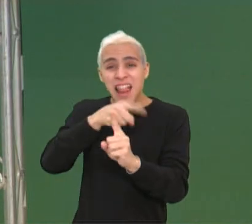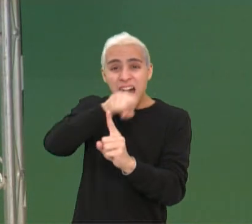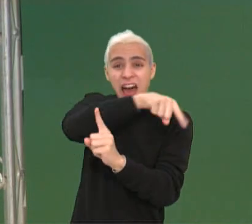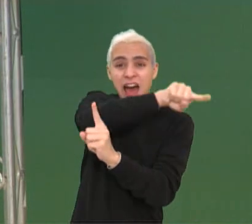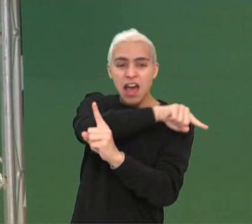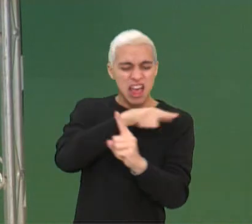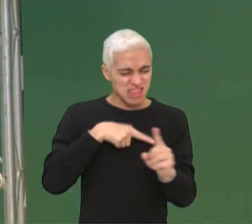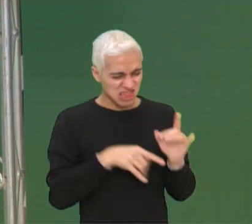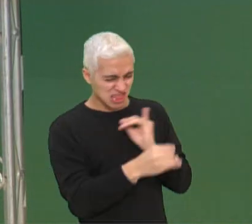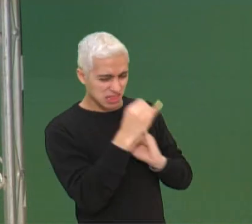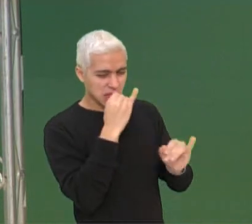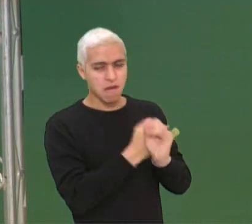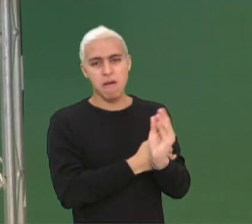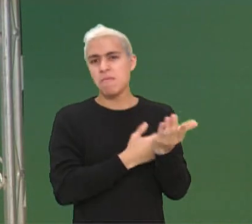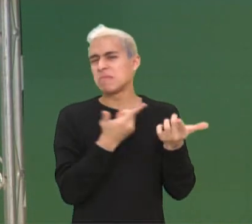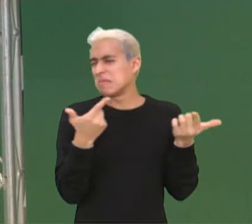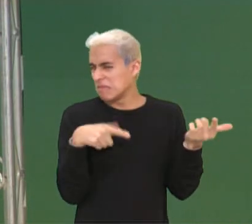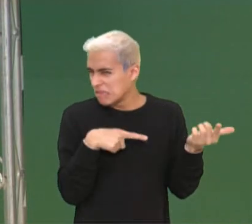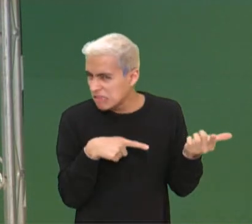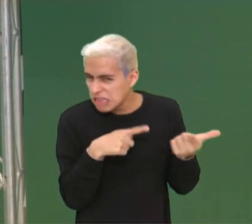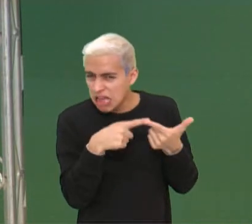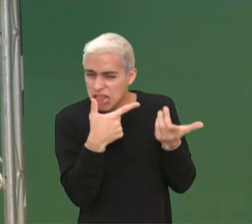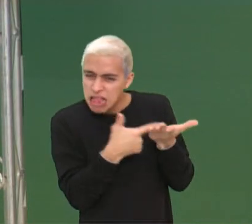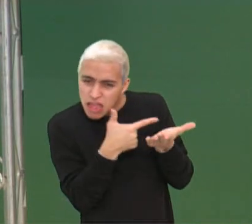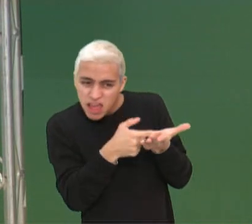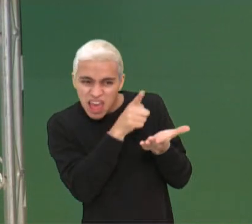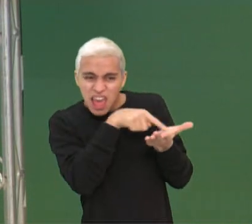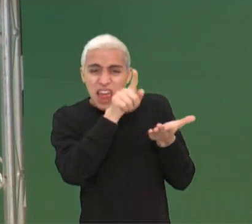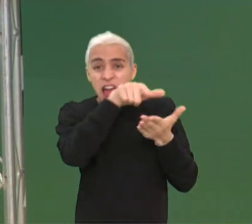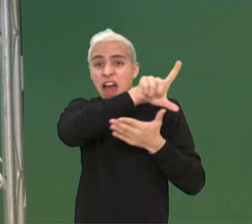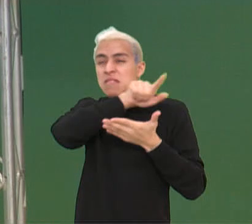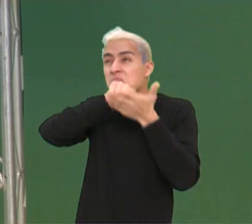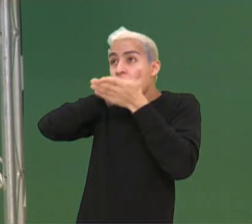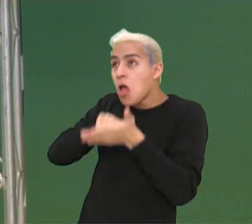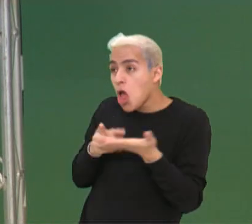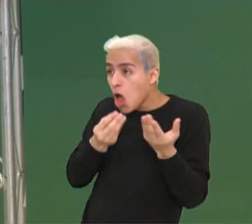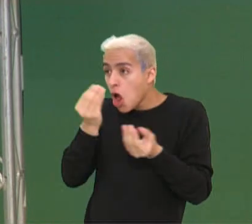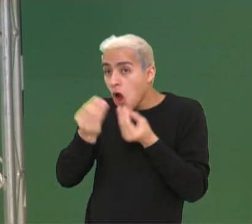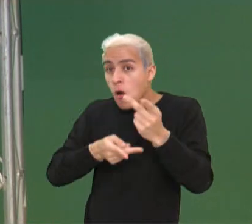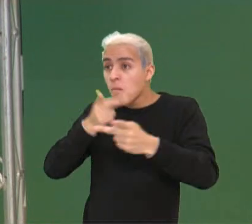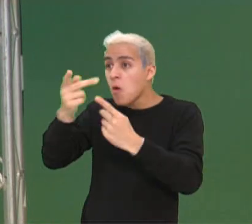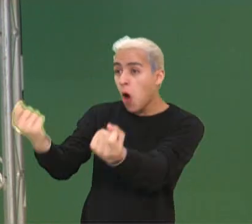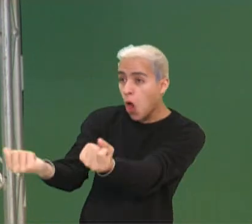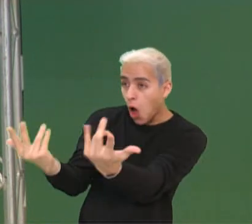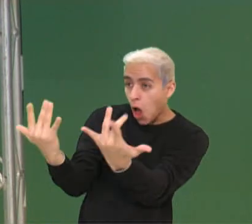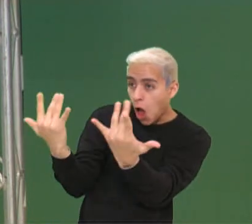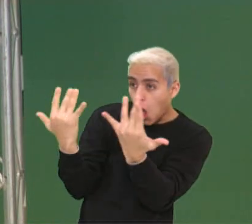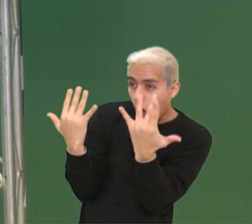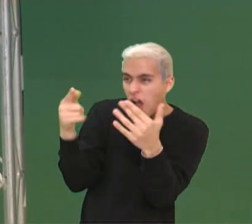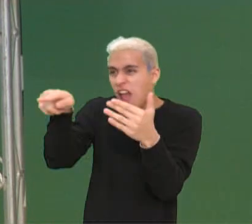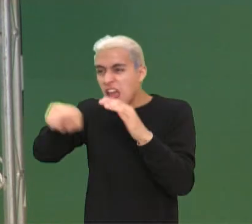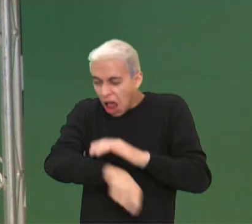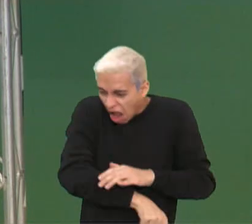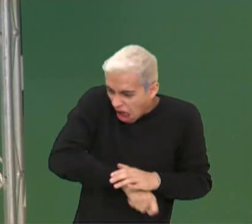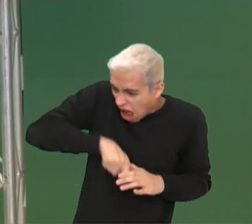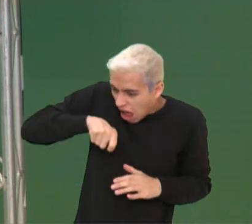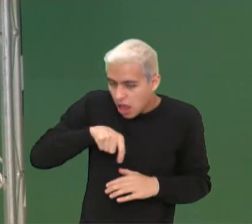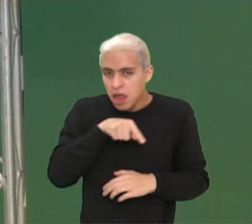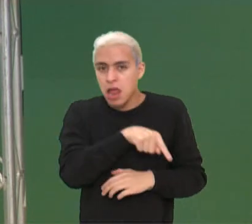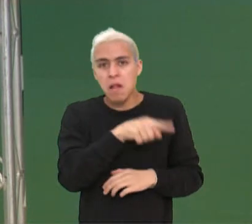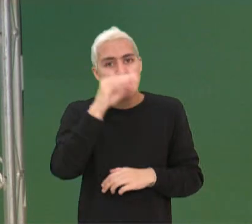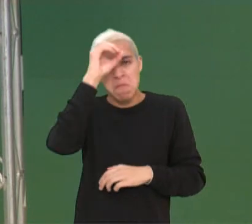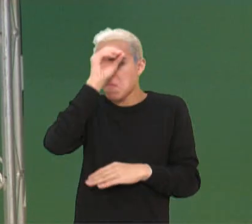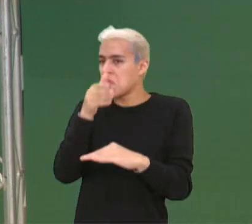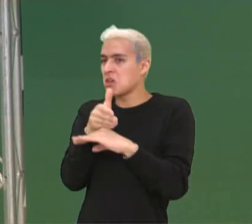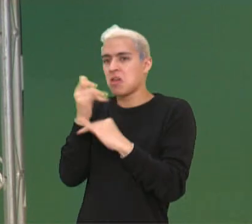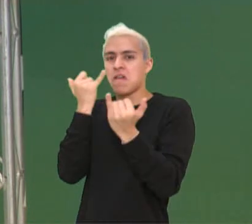tinha internet na época, tinha um livro, né? Eles conseguiam pesquisar como que o povo tinha as armas, então eles não tinham esse acesso